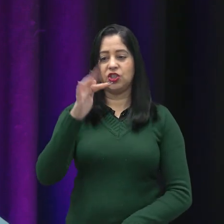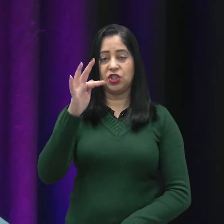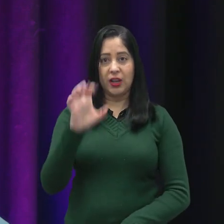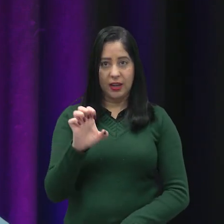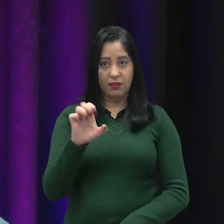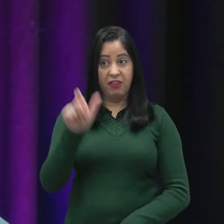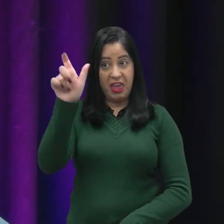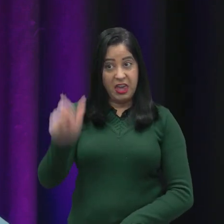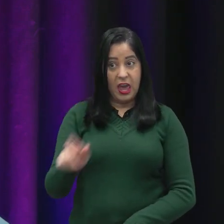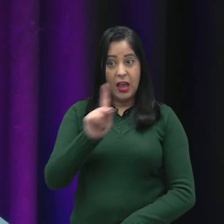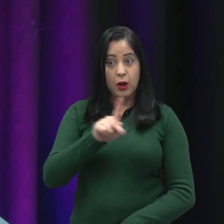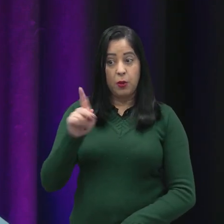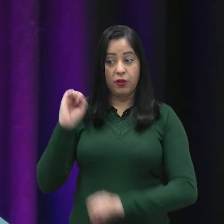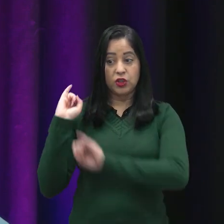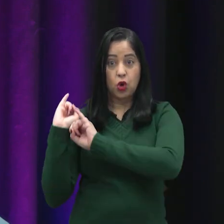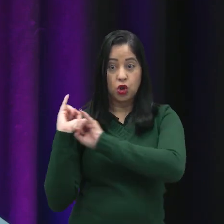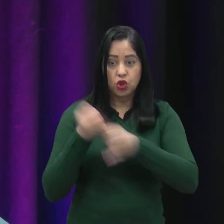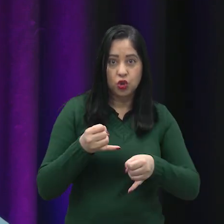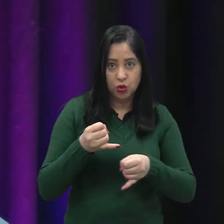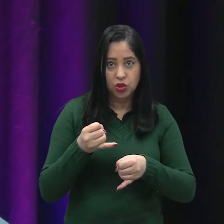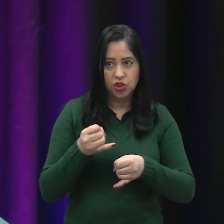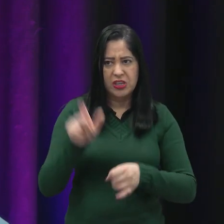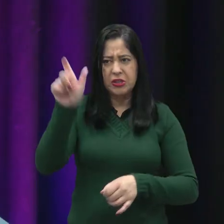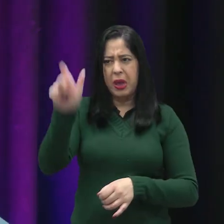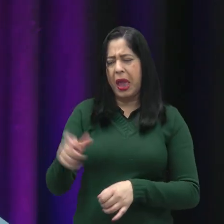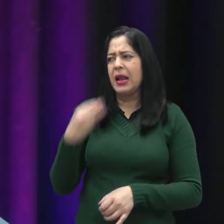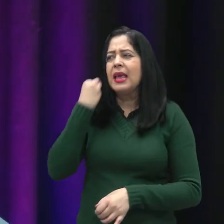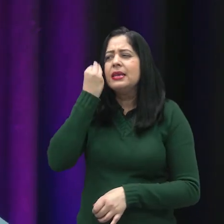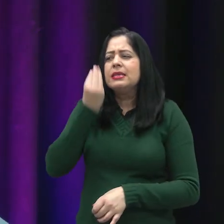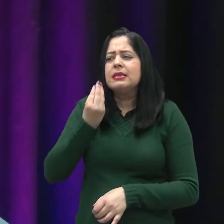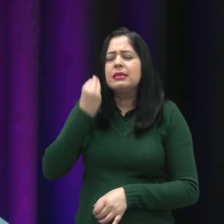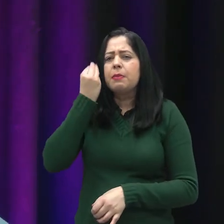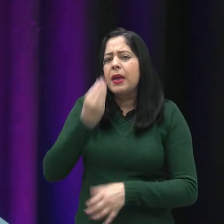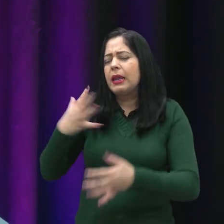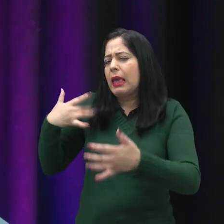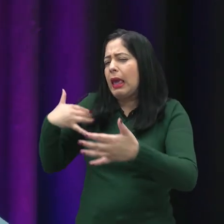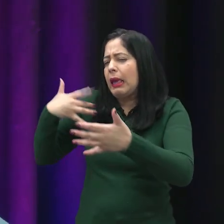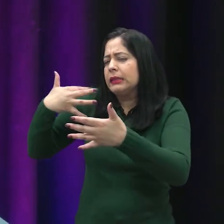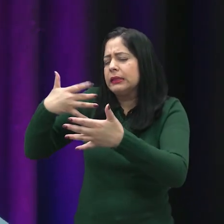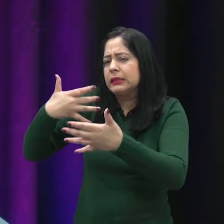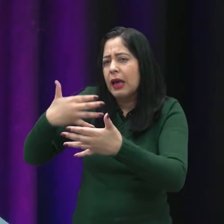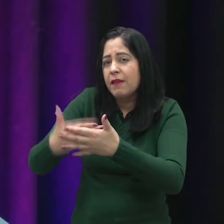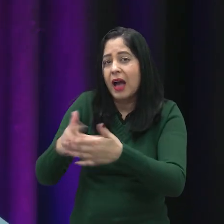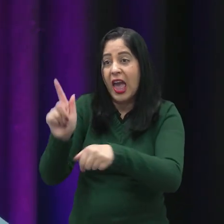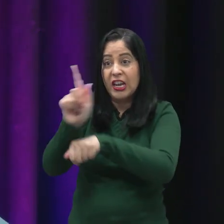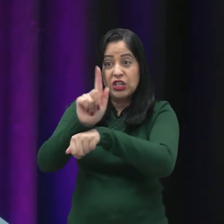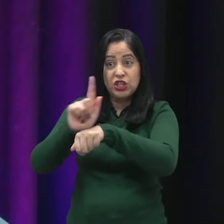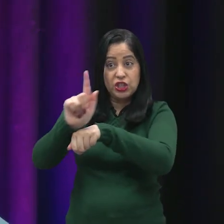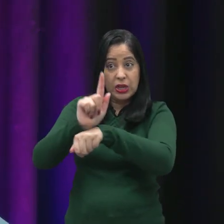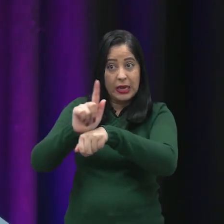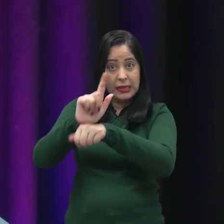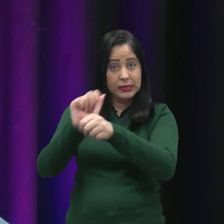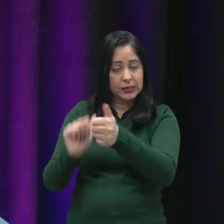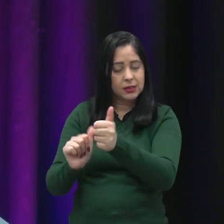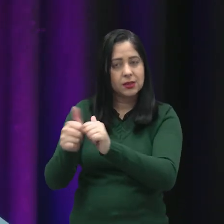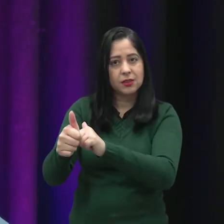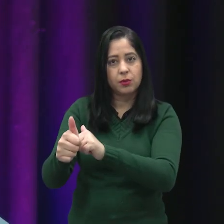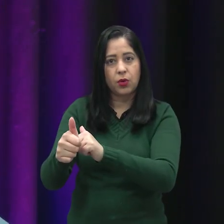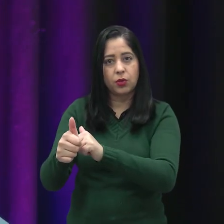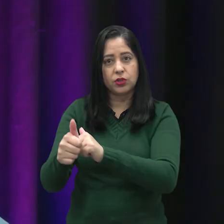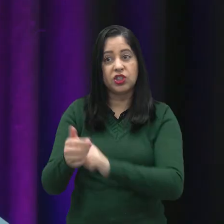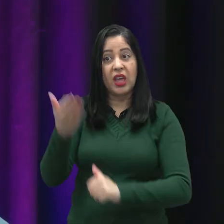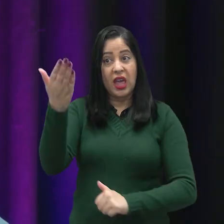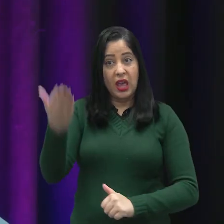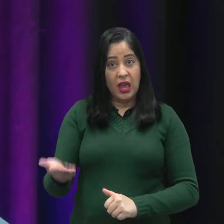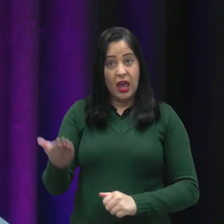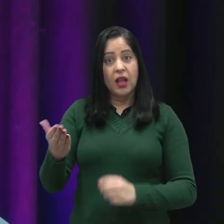também professor de Jiu-Jitsu, que tem vasta experiência na gestão esportiva, na formação de atletas e vem dedicando a sua carreira